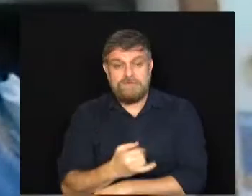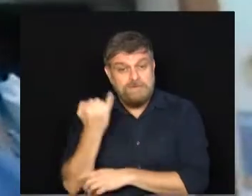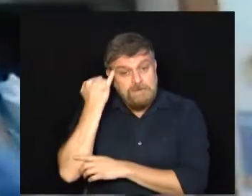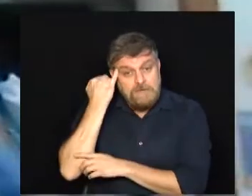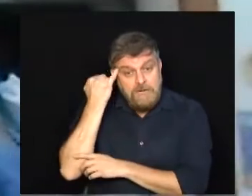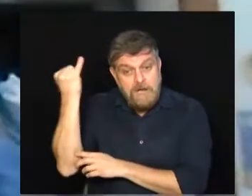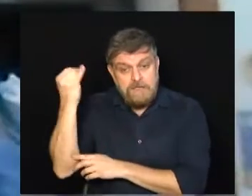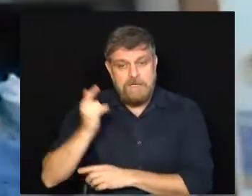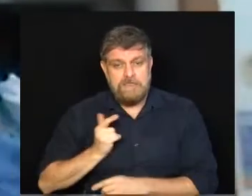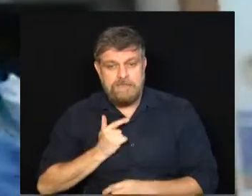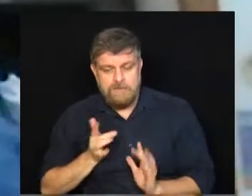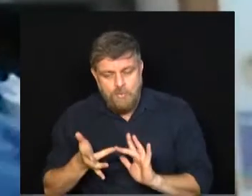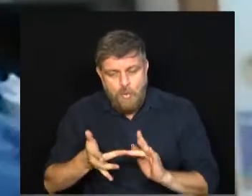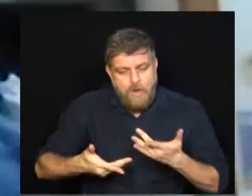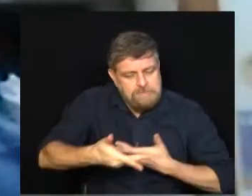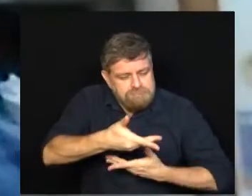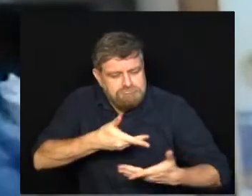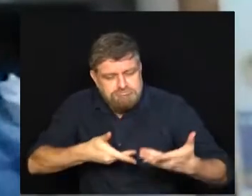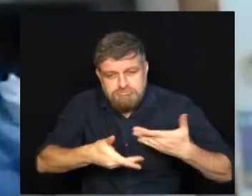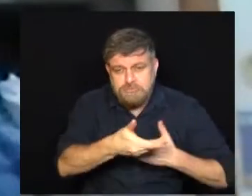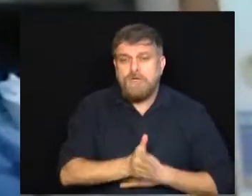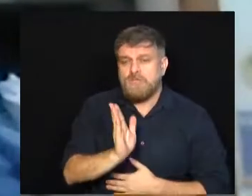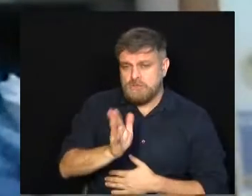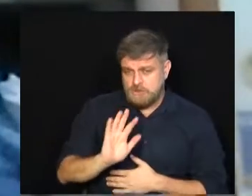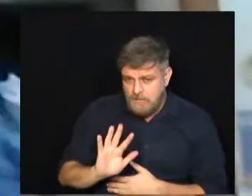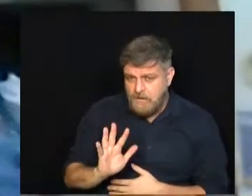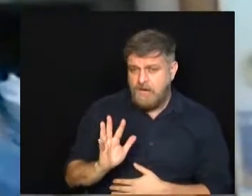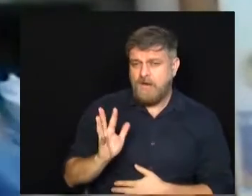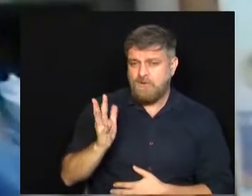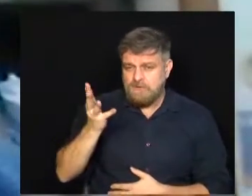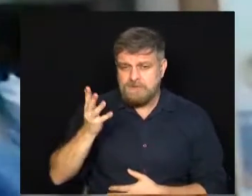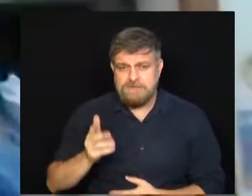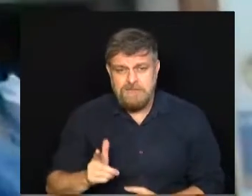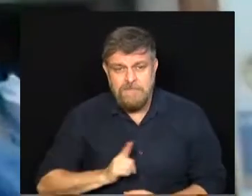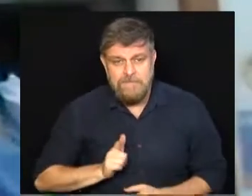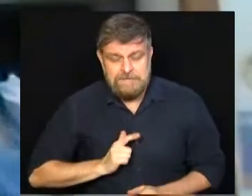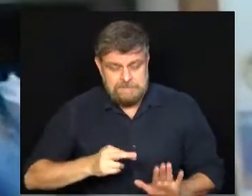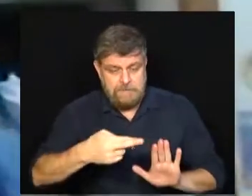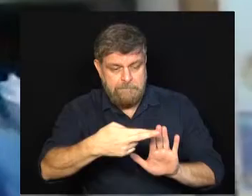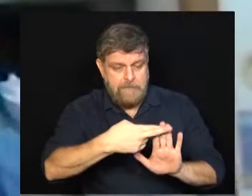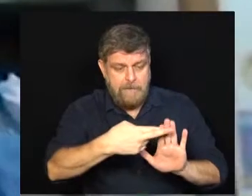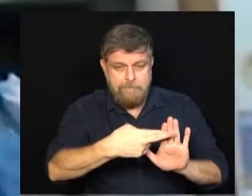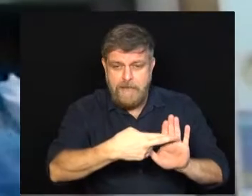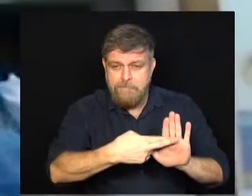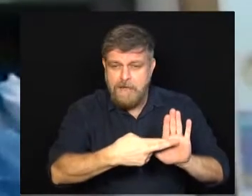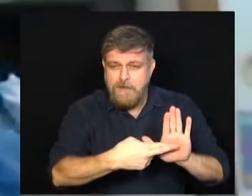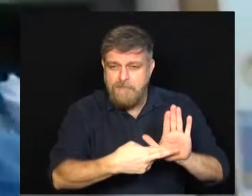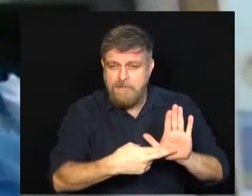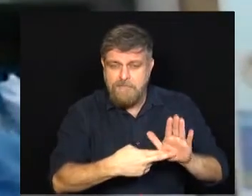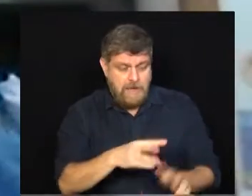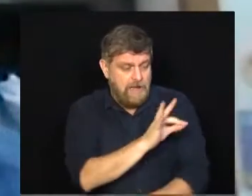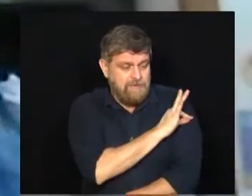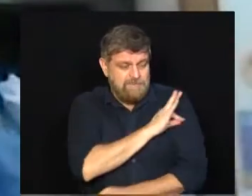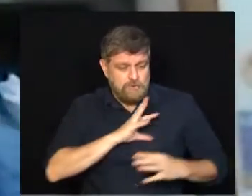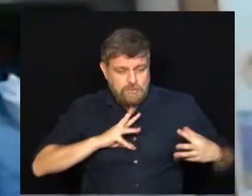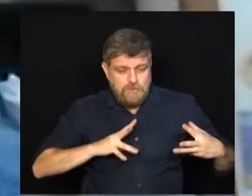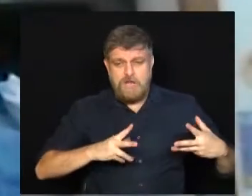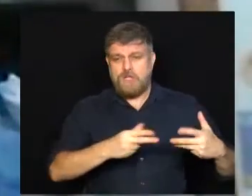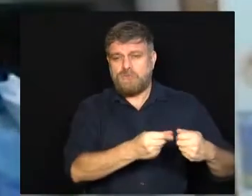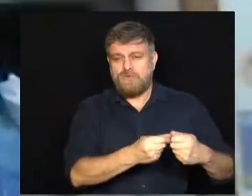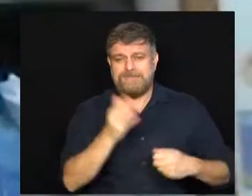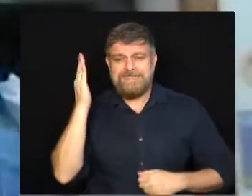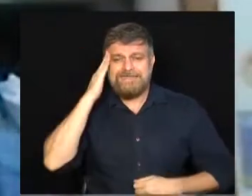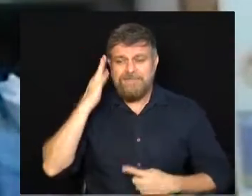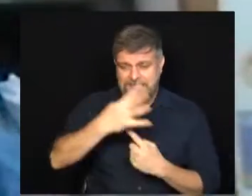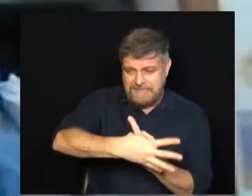uma interlocução mais ampla, que já faziam isso no centro de referência, mas tentar uma interlocução mais ampla com toda a prefeitura. Ou seja, que o